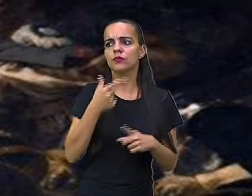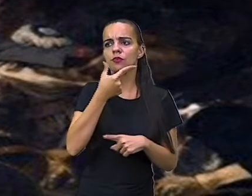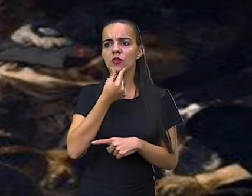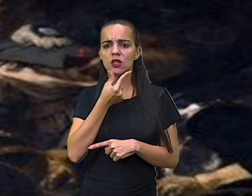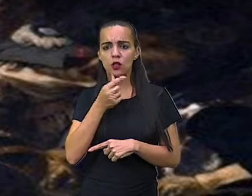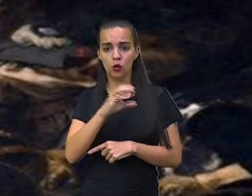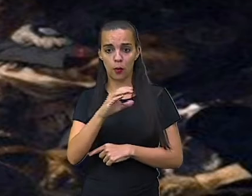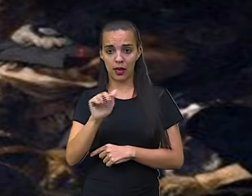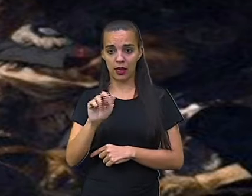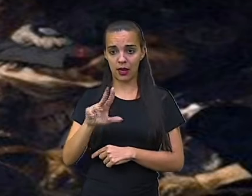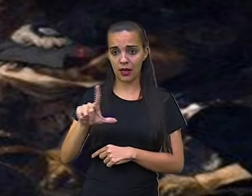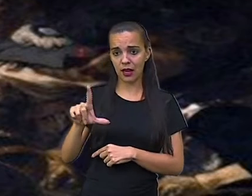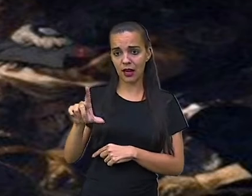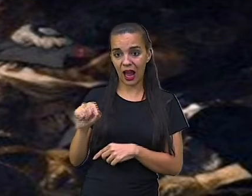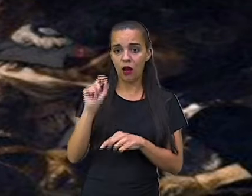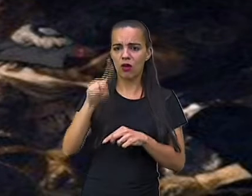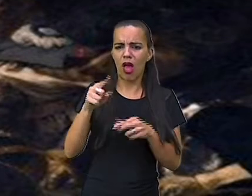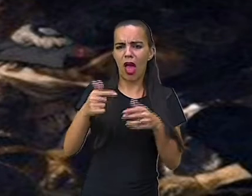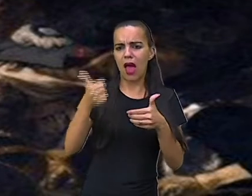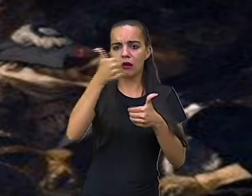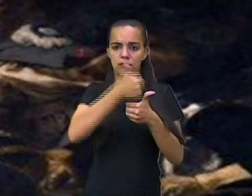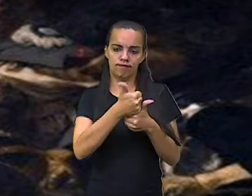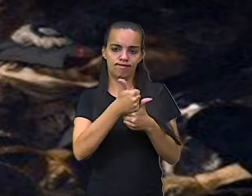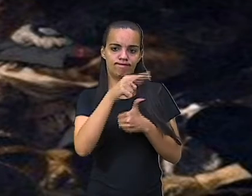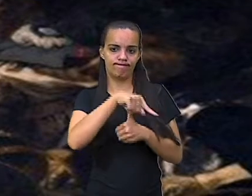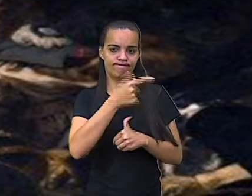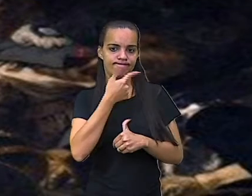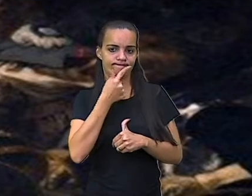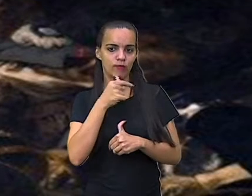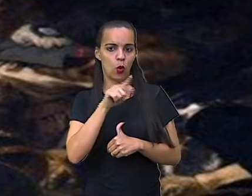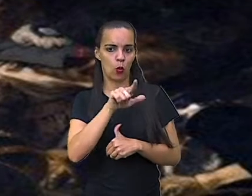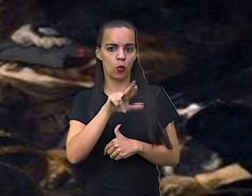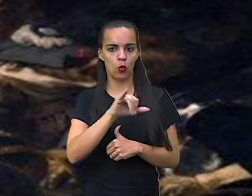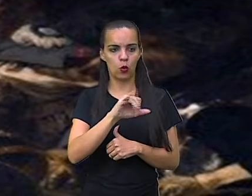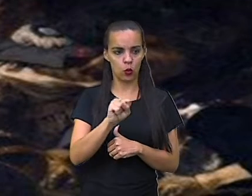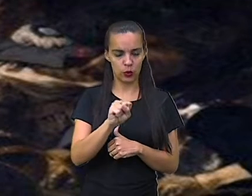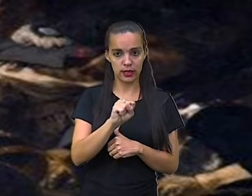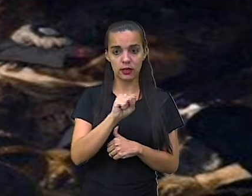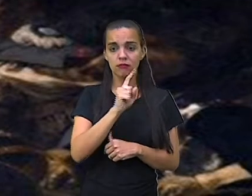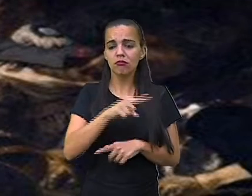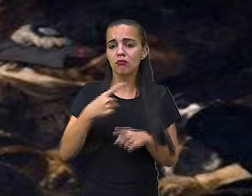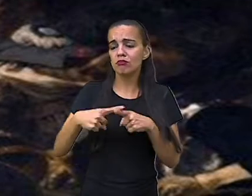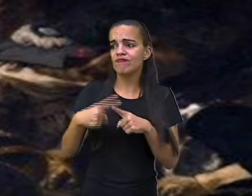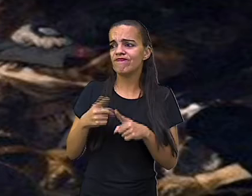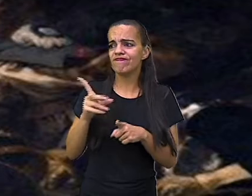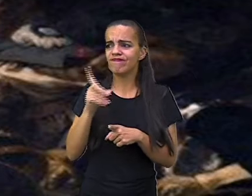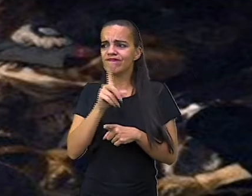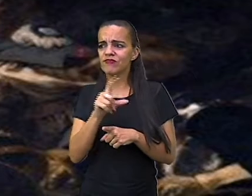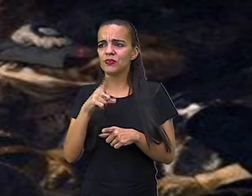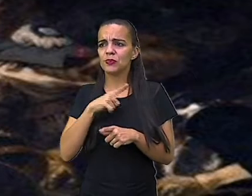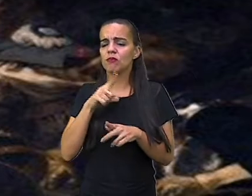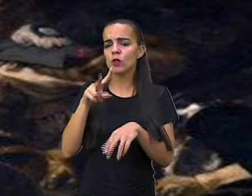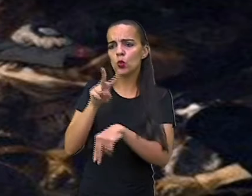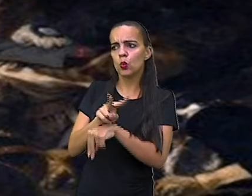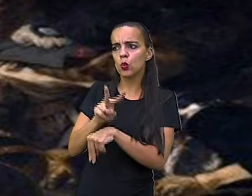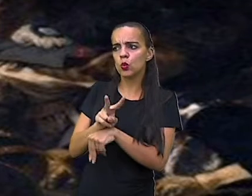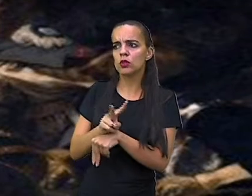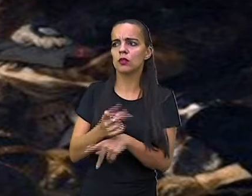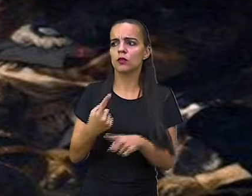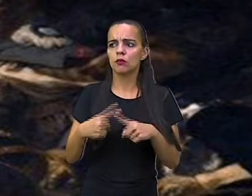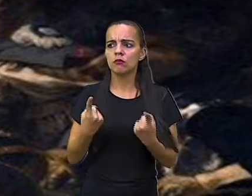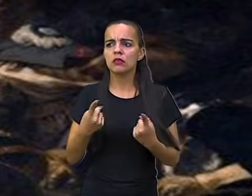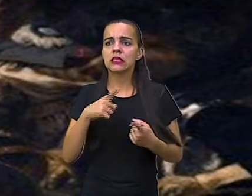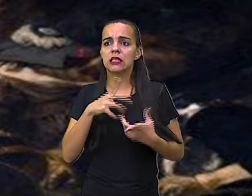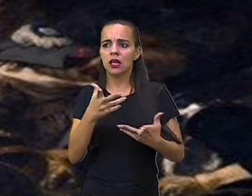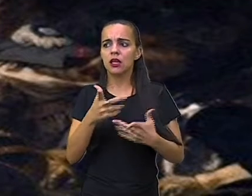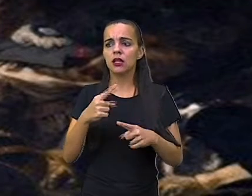X foi aproveitada como crítica nos jornais brasileiros em relação ao governo centralista de